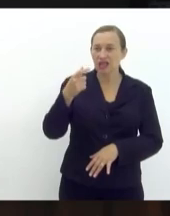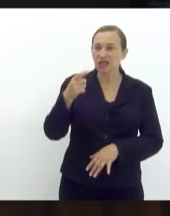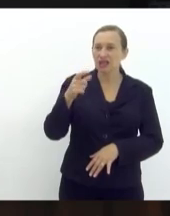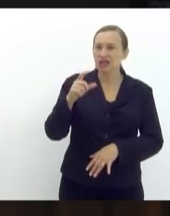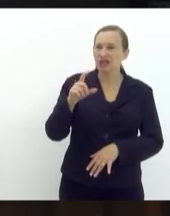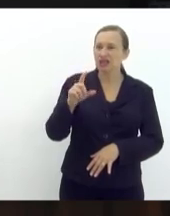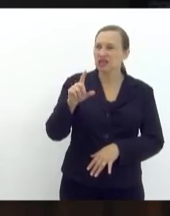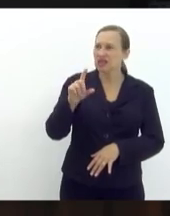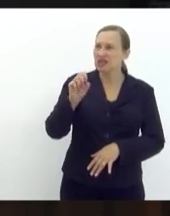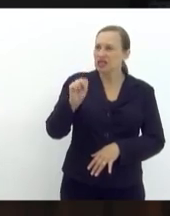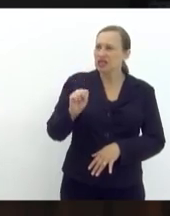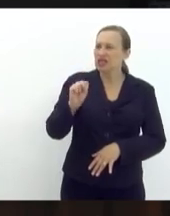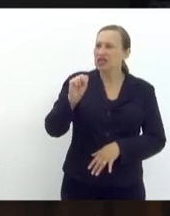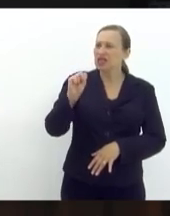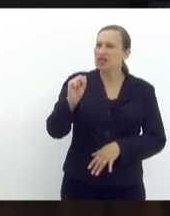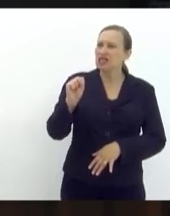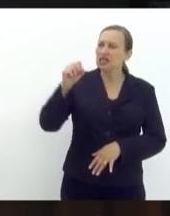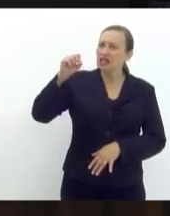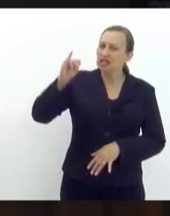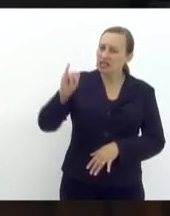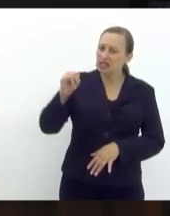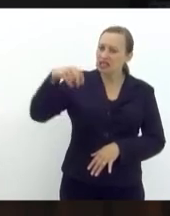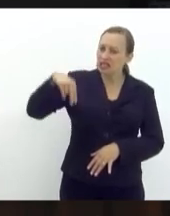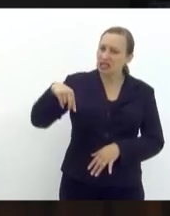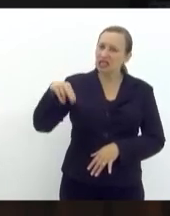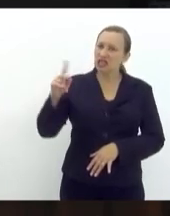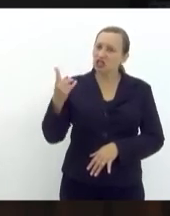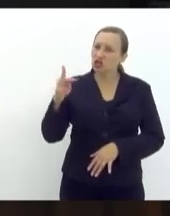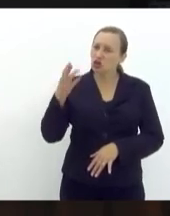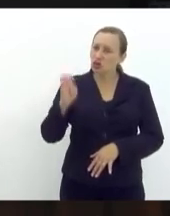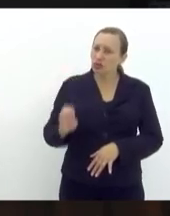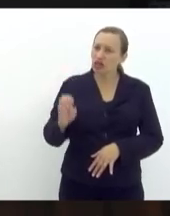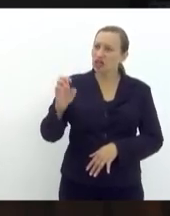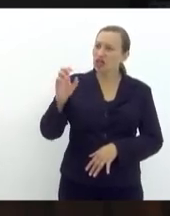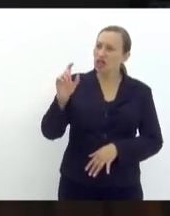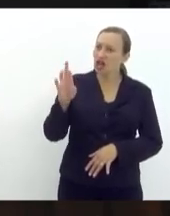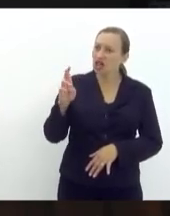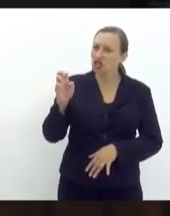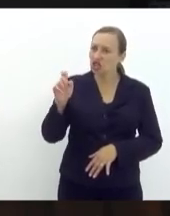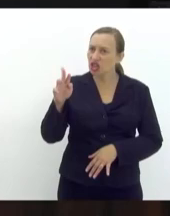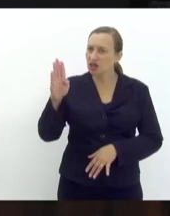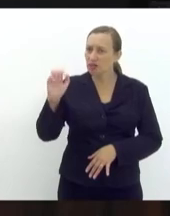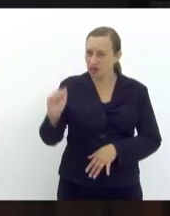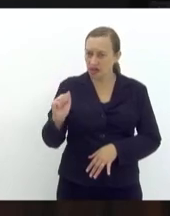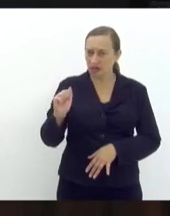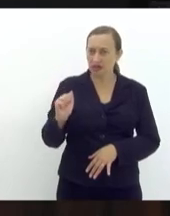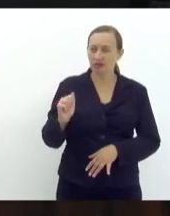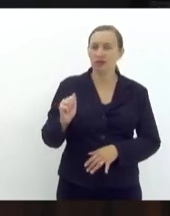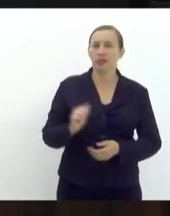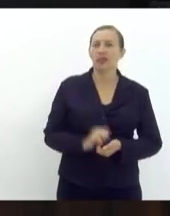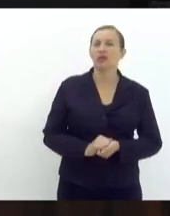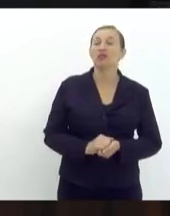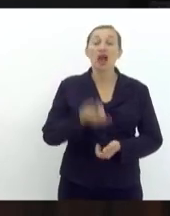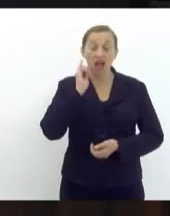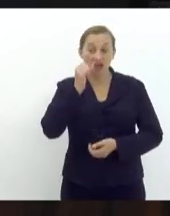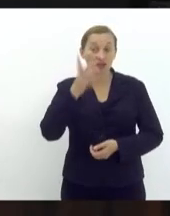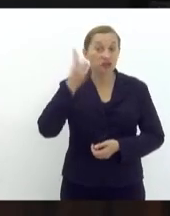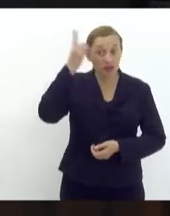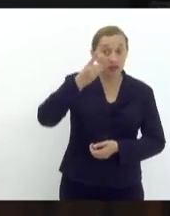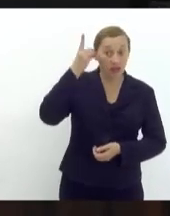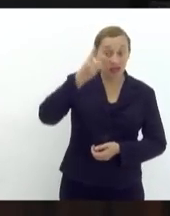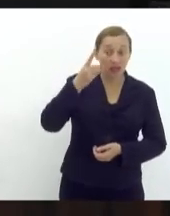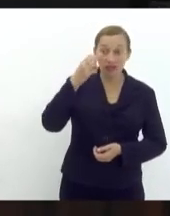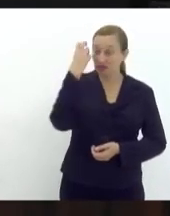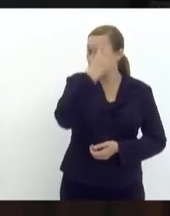angelman as comissões de condição de Justiça pela juridicidade saúde favorável relatores deputados